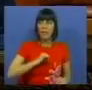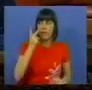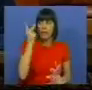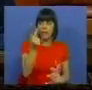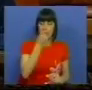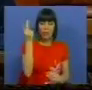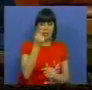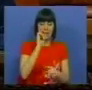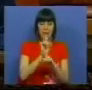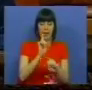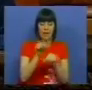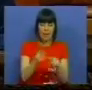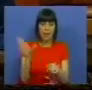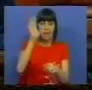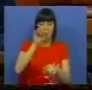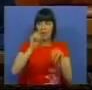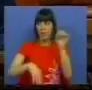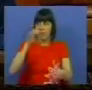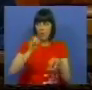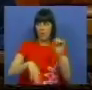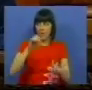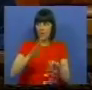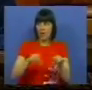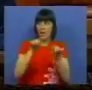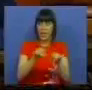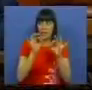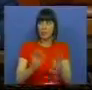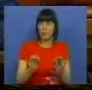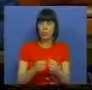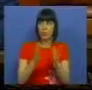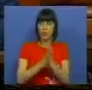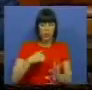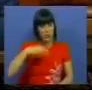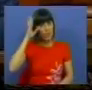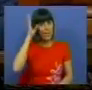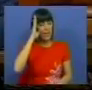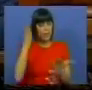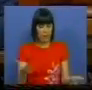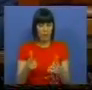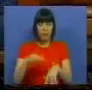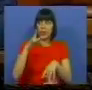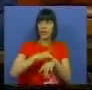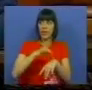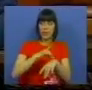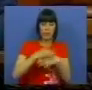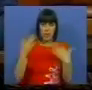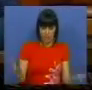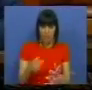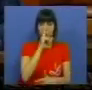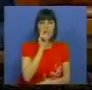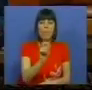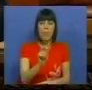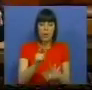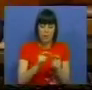vidas em que ela é mais posta em causa. E esse é, como todos sabemos, os momentos em que adoecemos e o momento em